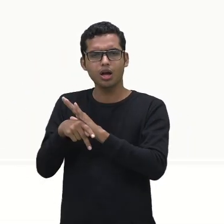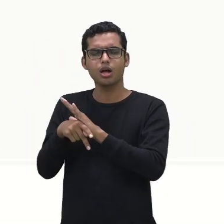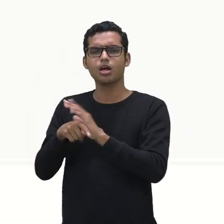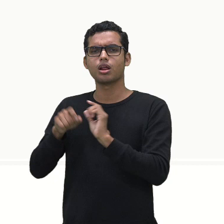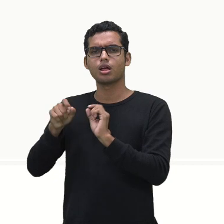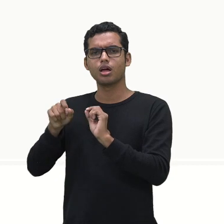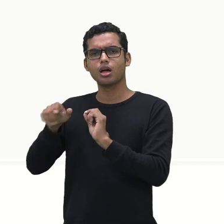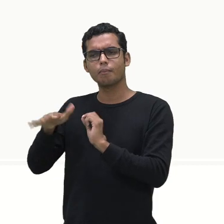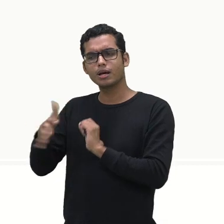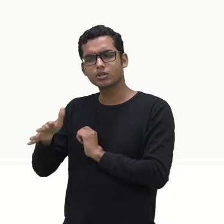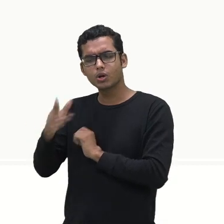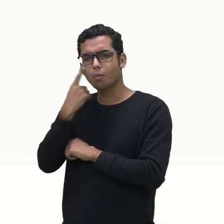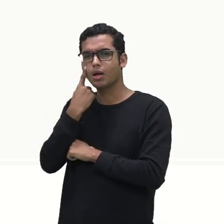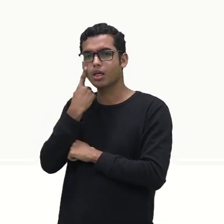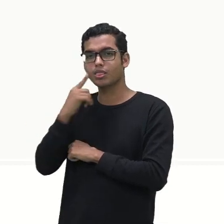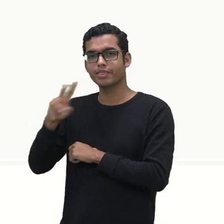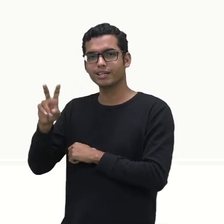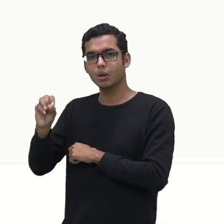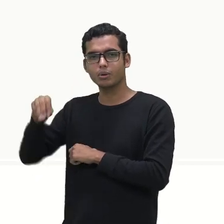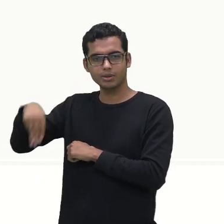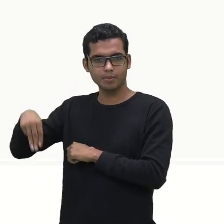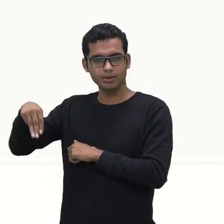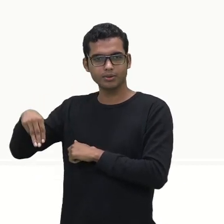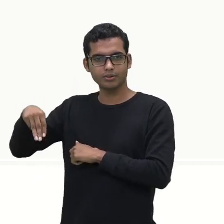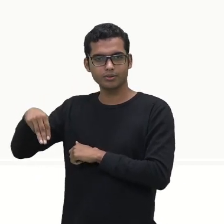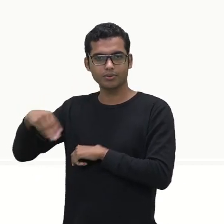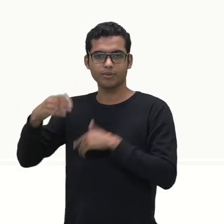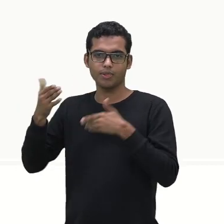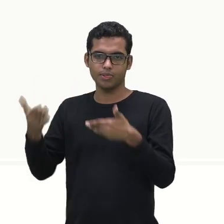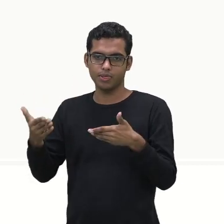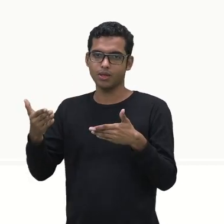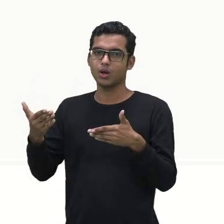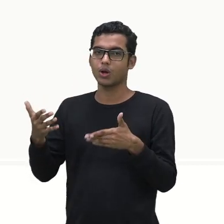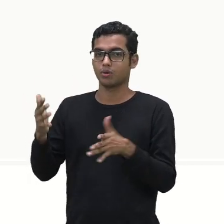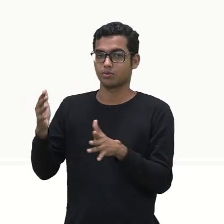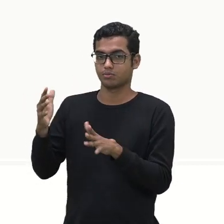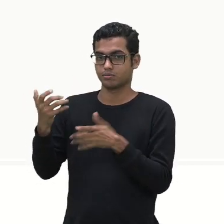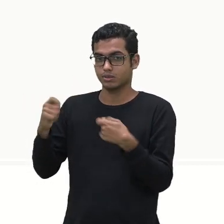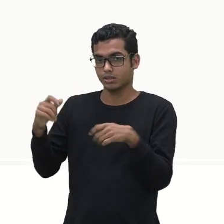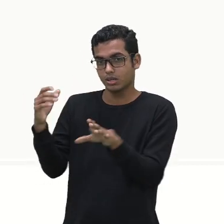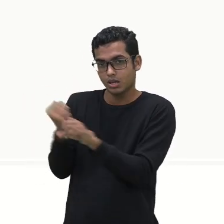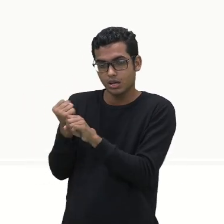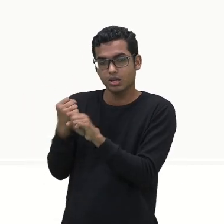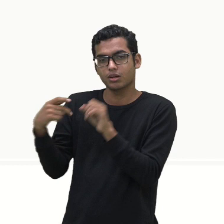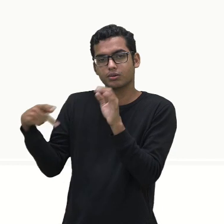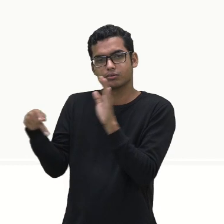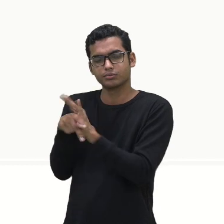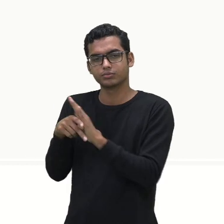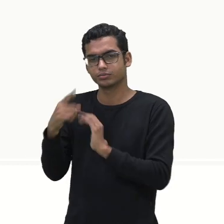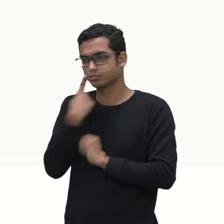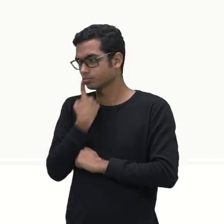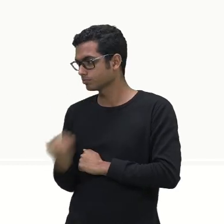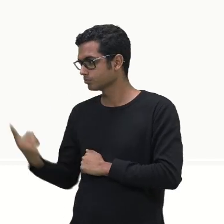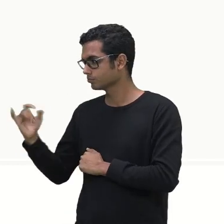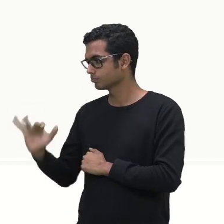tá? Então, só para a gente tentar representar aqui, ó. Tem aqui a área de pastagem, né?